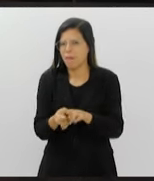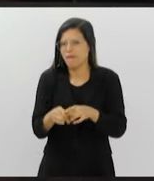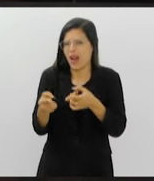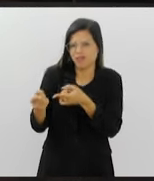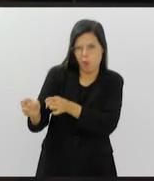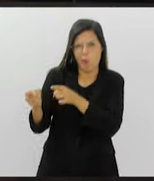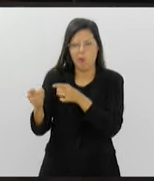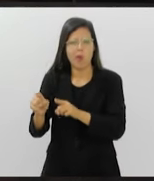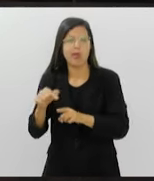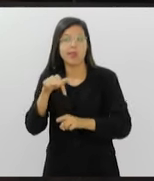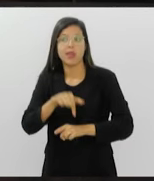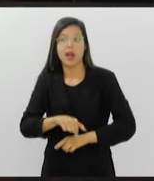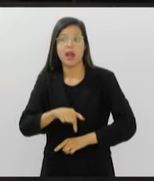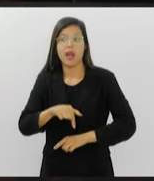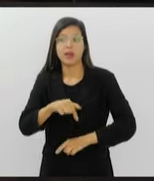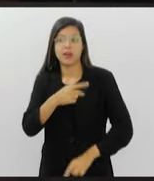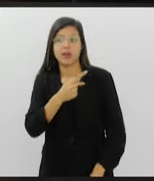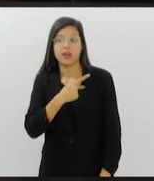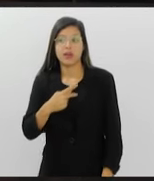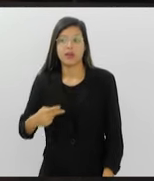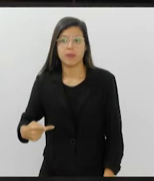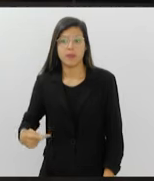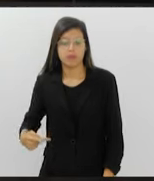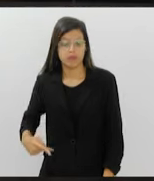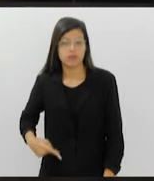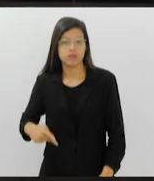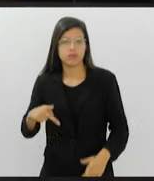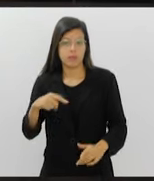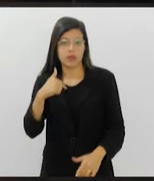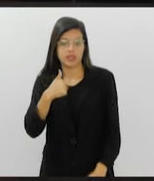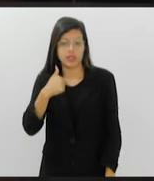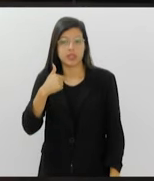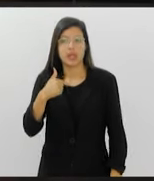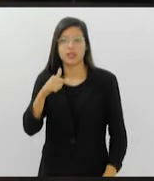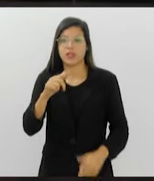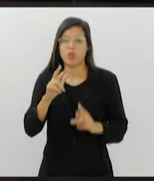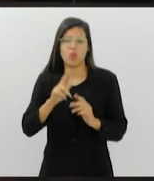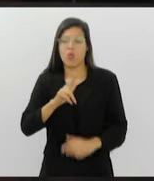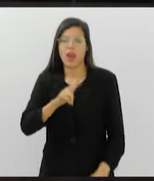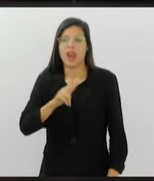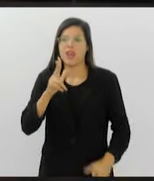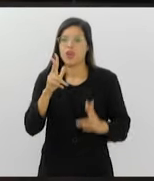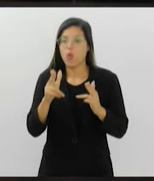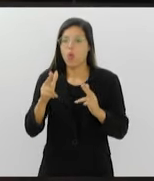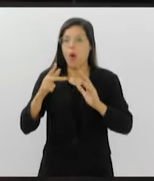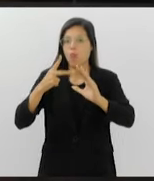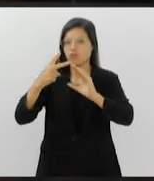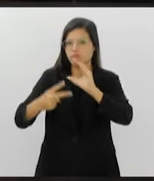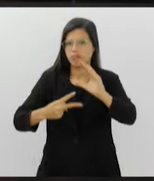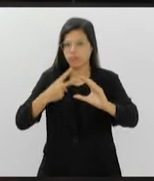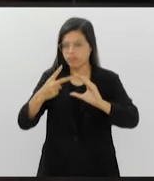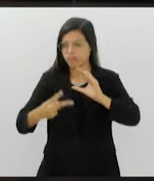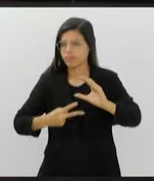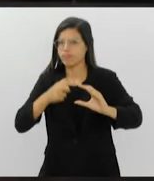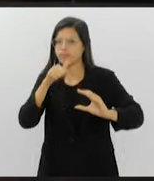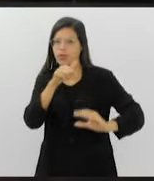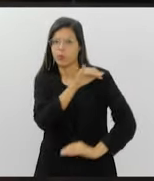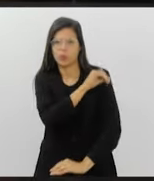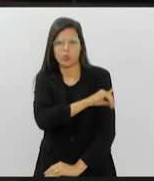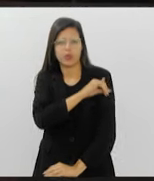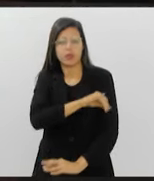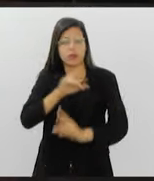na minha presidência, não é puxadinho de prefeitura, igual é a Câmara Municipal de Vereadores do Rio de Janeiro. Respeito